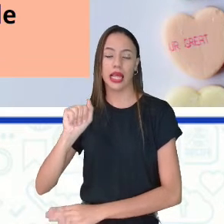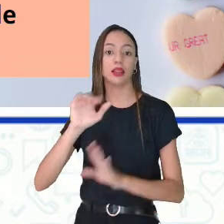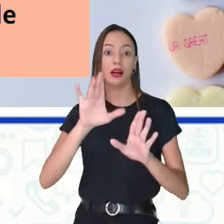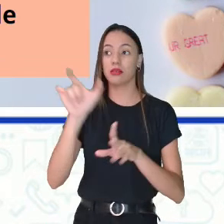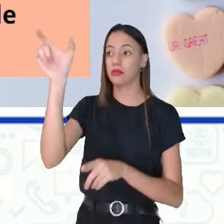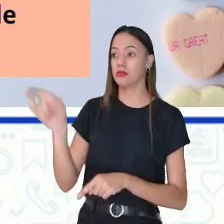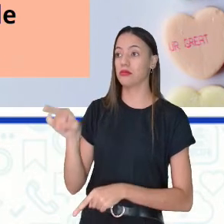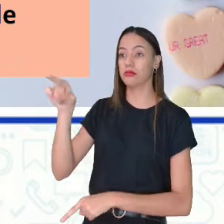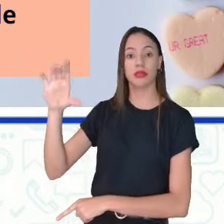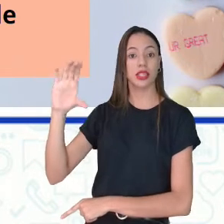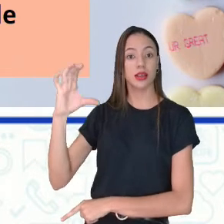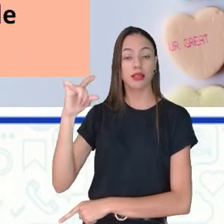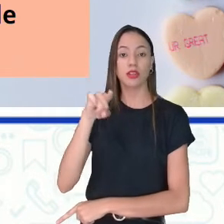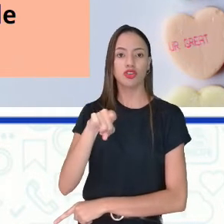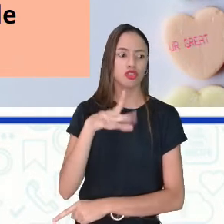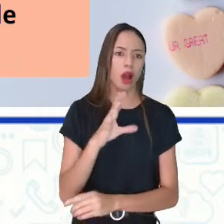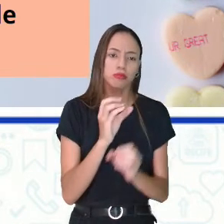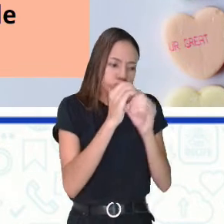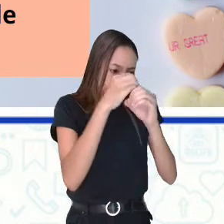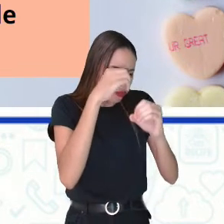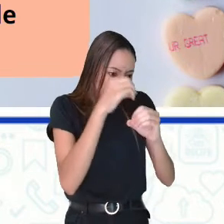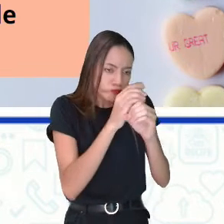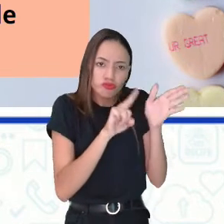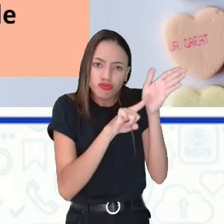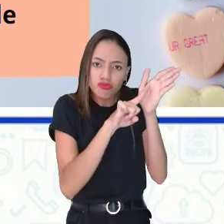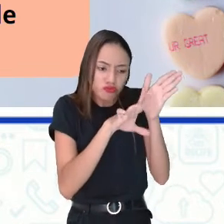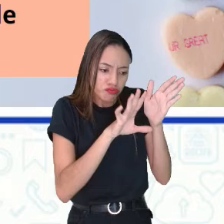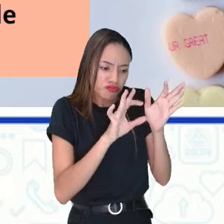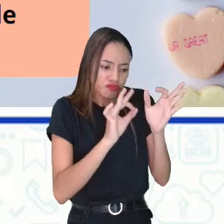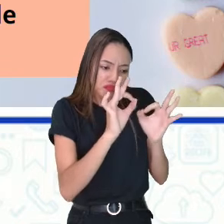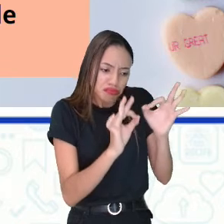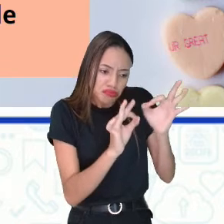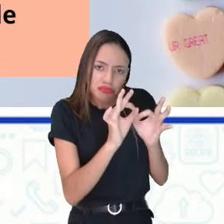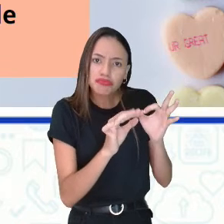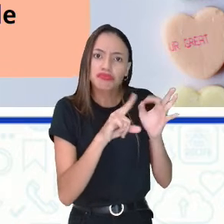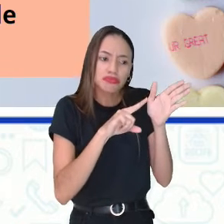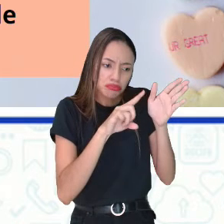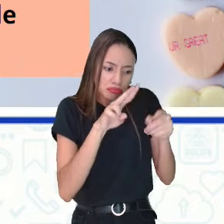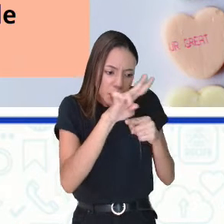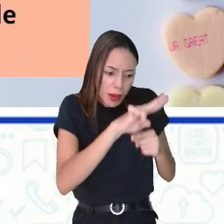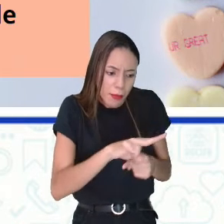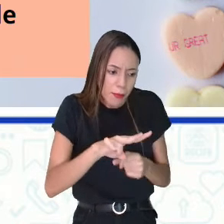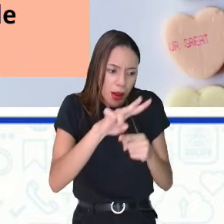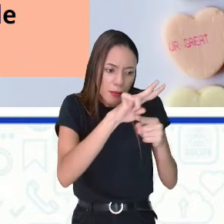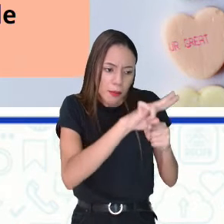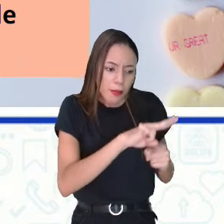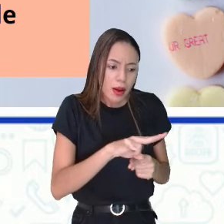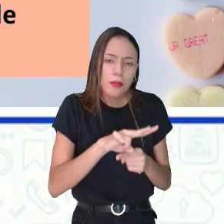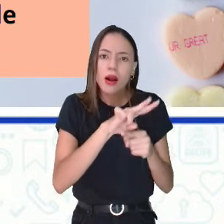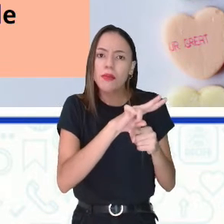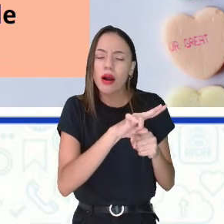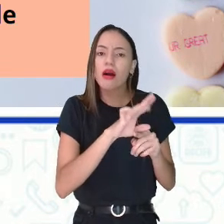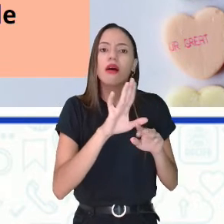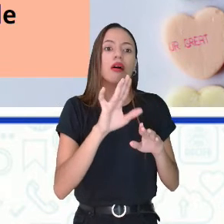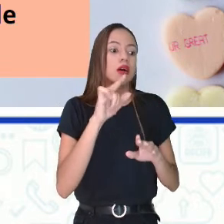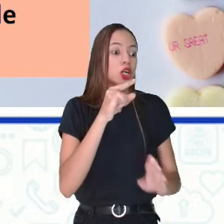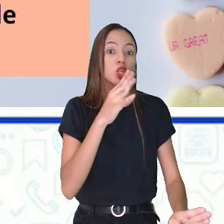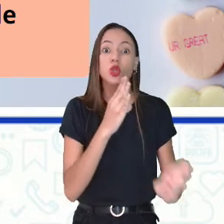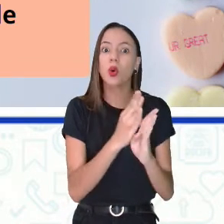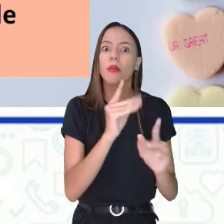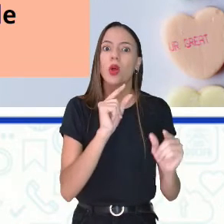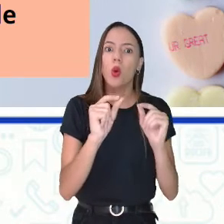experiências, né, seus experimentos como cientista. E, do acaso, ele descobre, não é, um